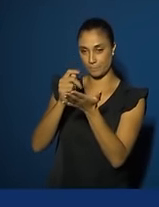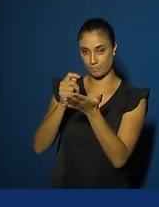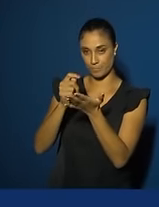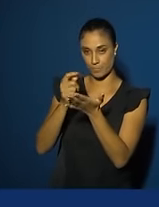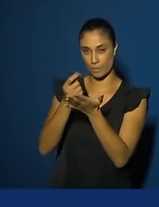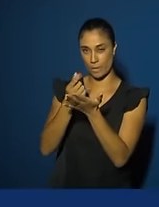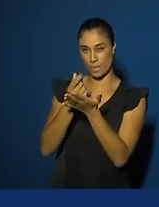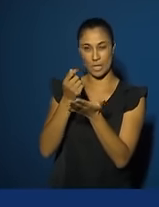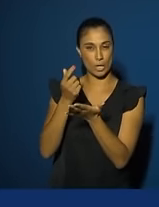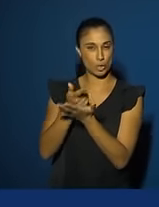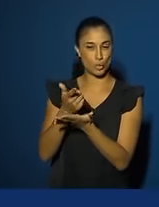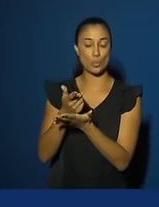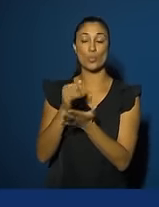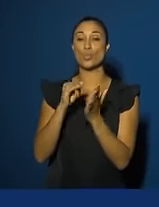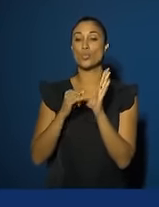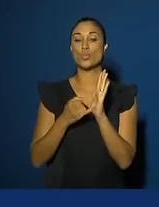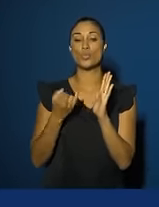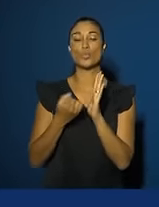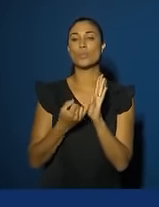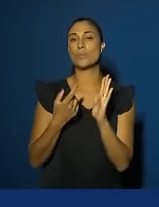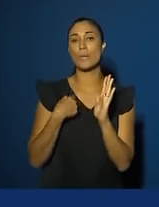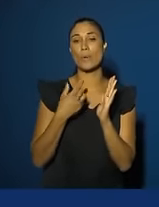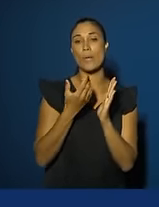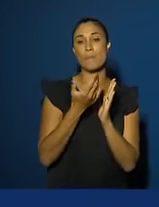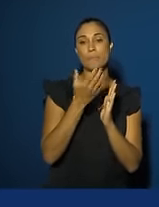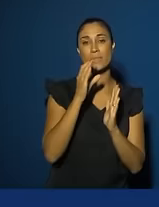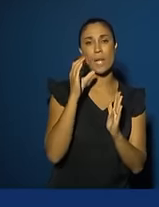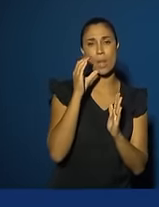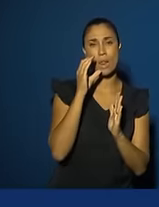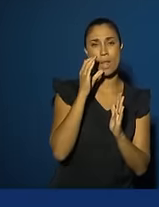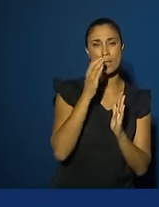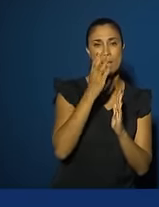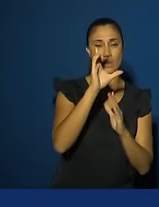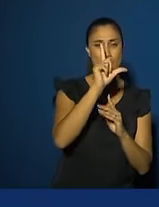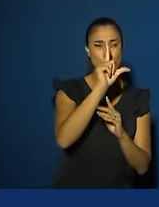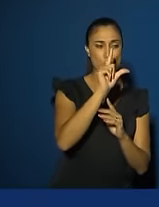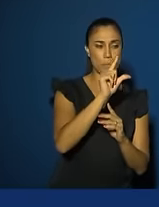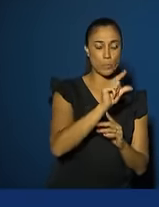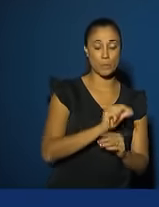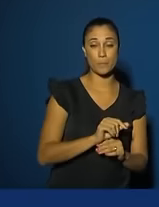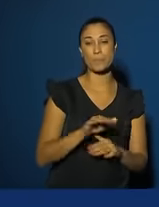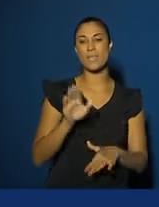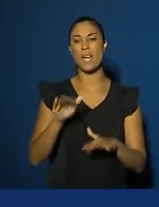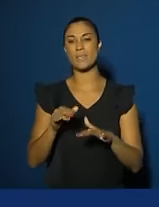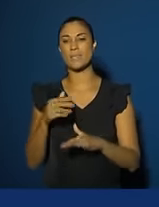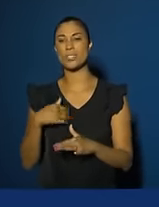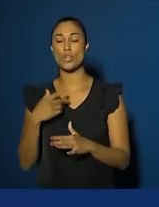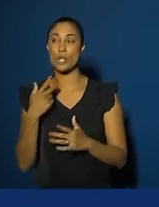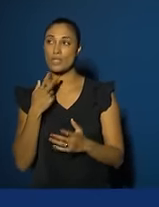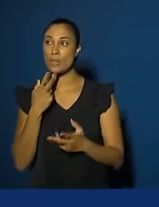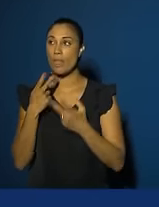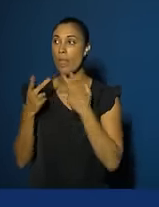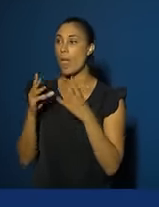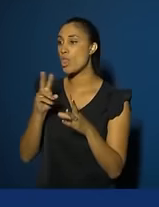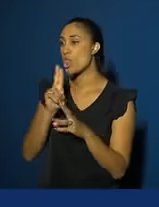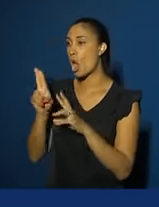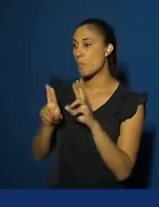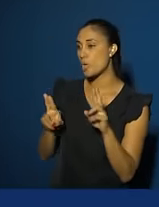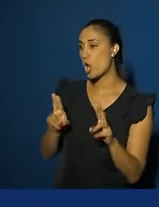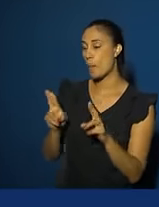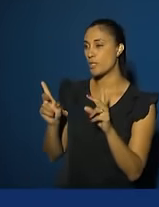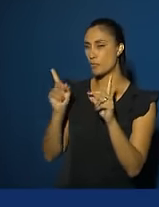restritivo significa que a taxa de juro tá desacelerando a economia Esso é o a gente às vezes gosta de inventar nome pro que tá